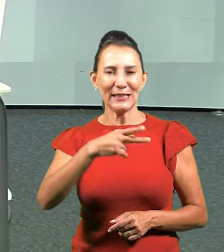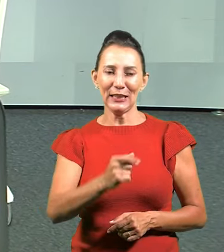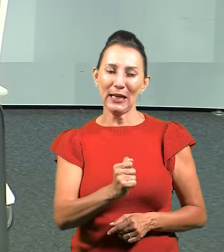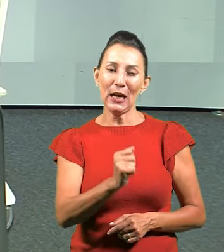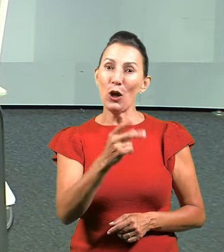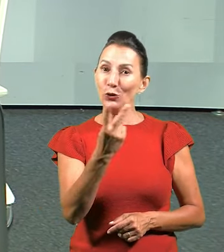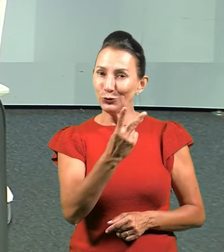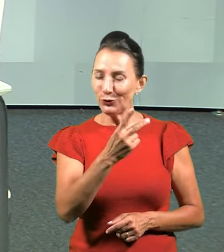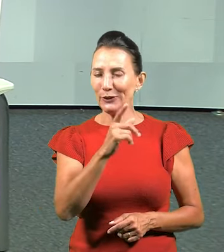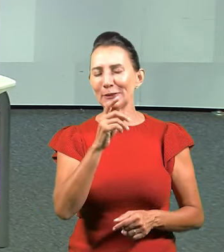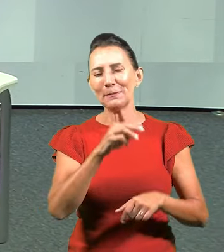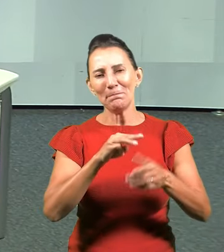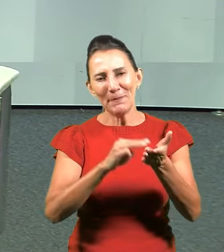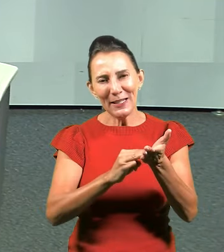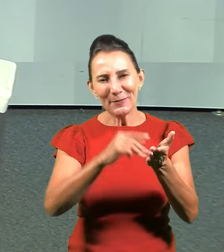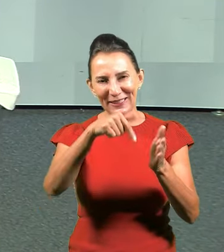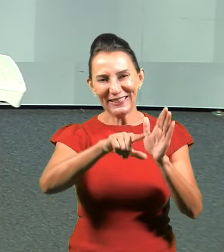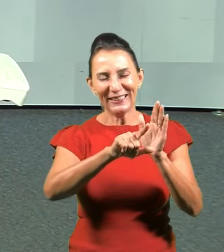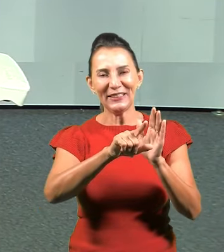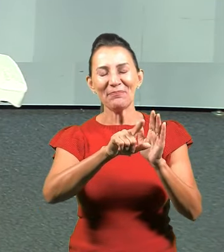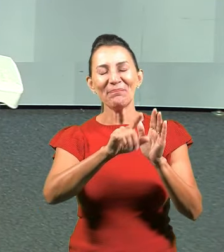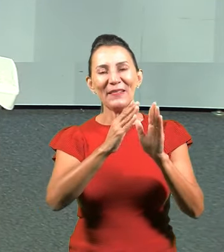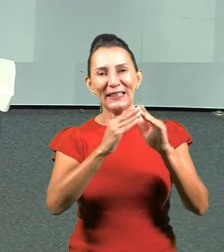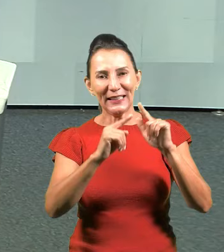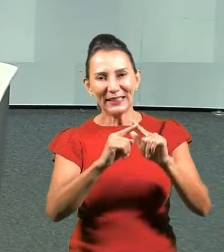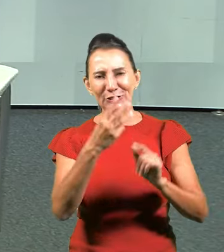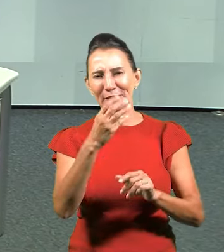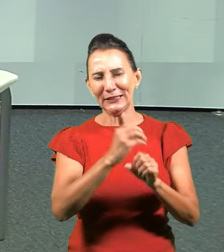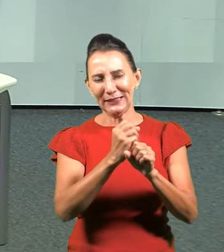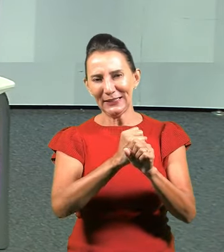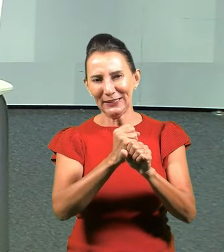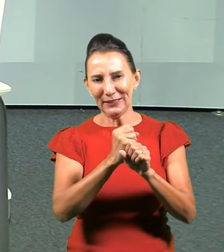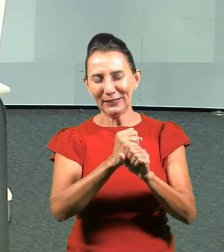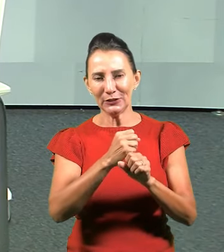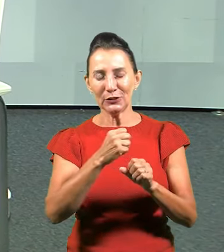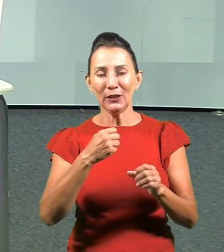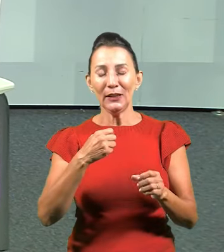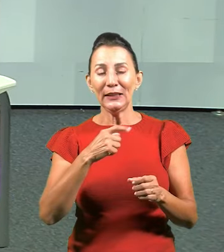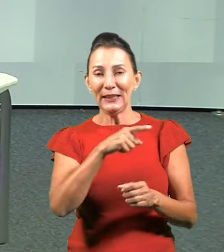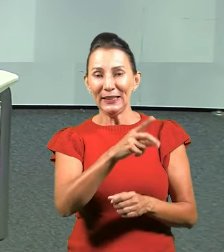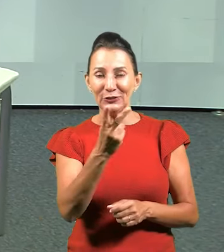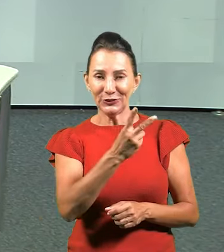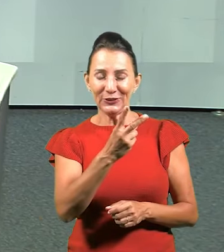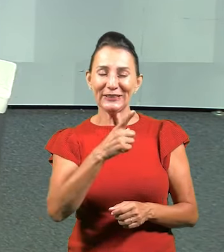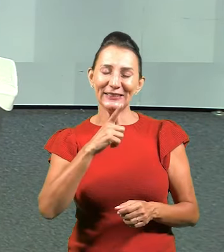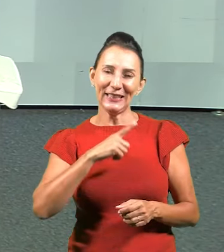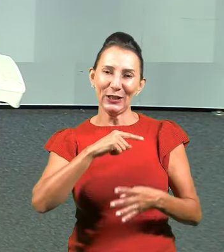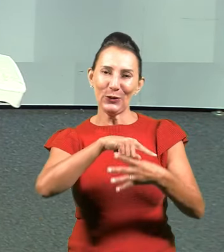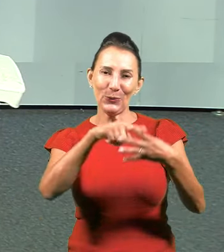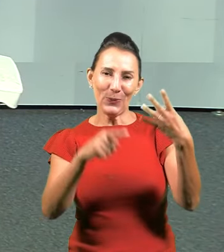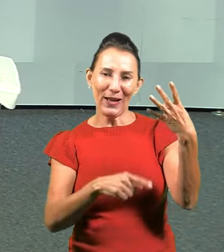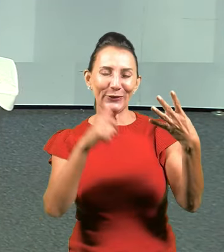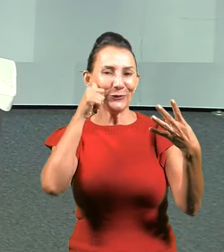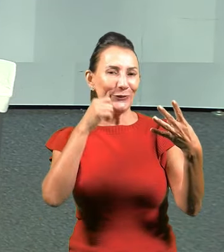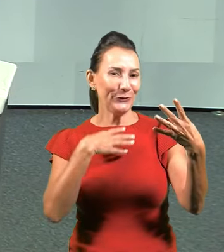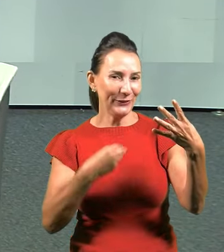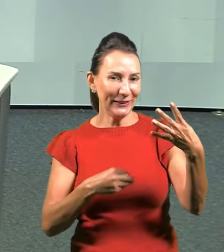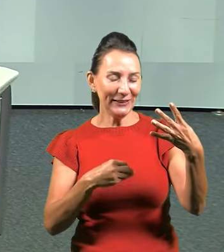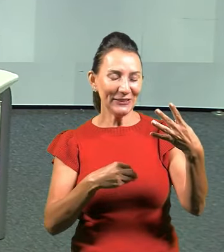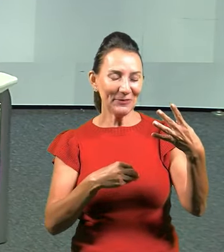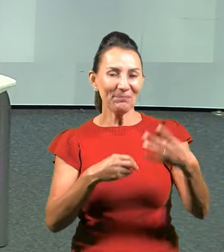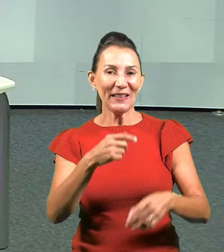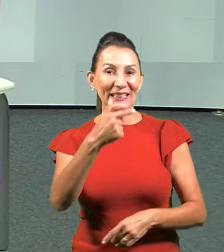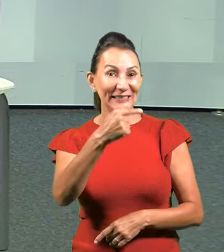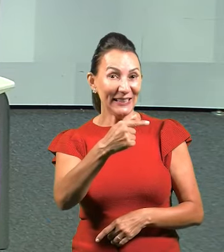anos e nós somos 4 filhas. Eu sou a terceira, tenho uma mais nova e 2 mais velhas. Eles têm